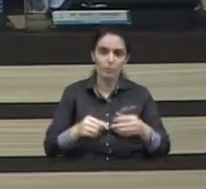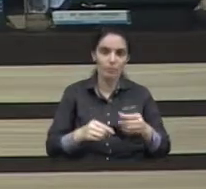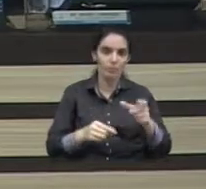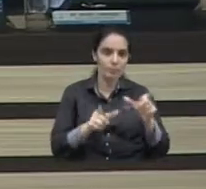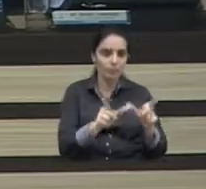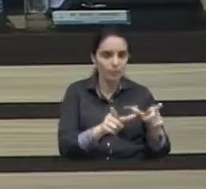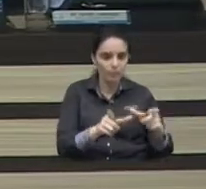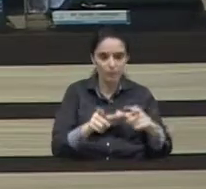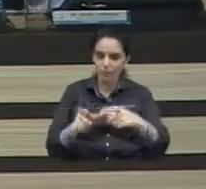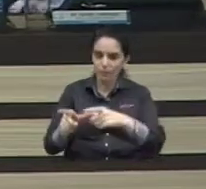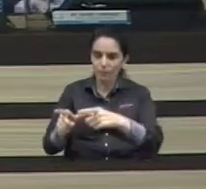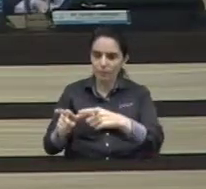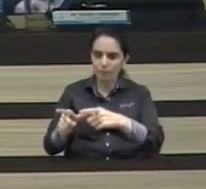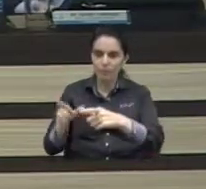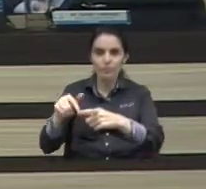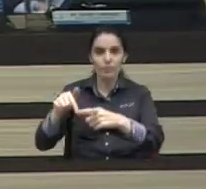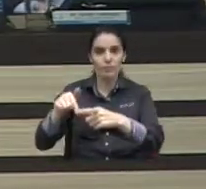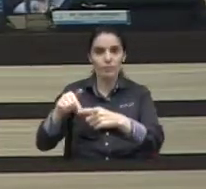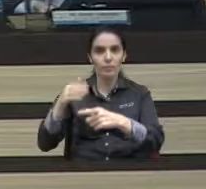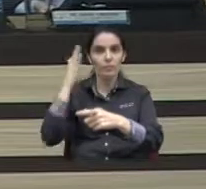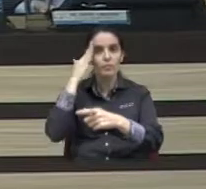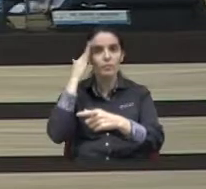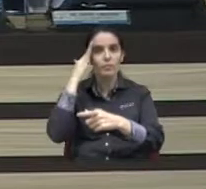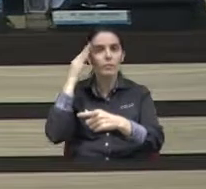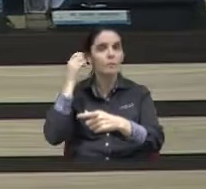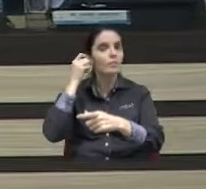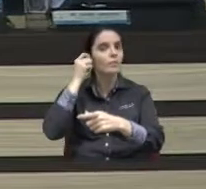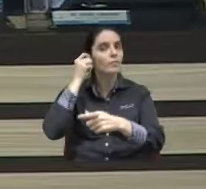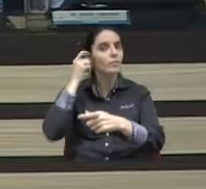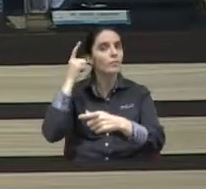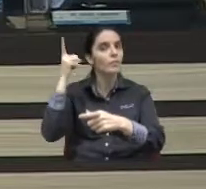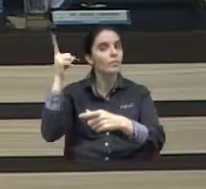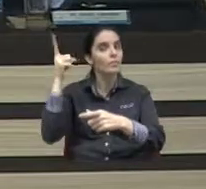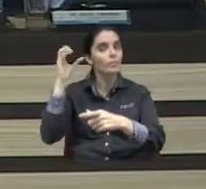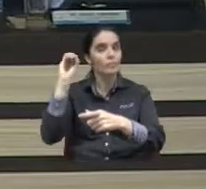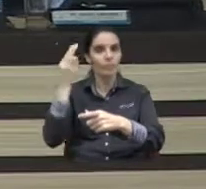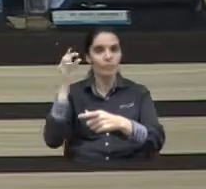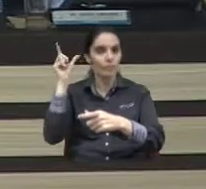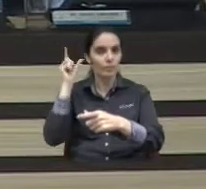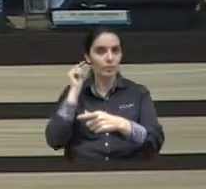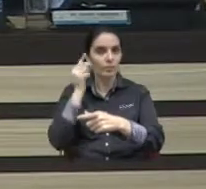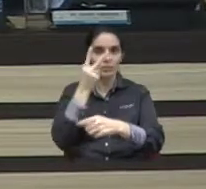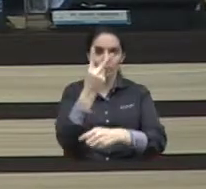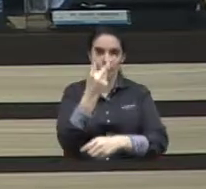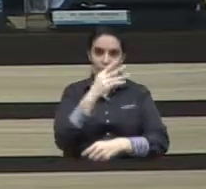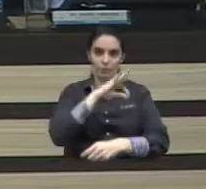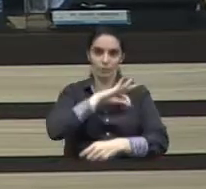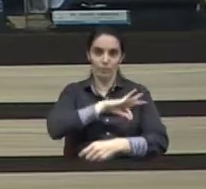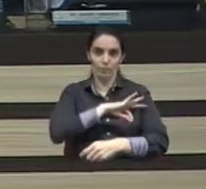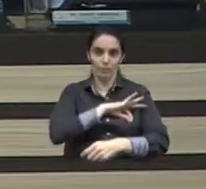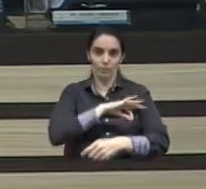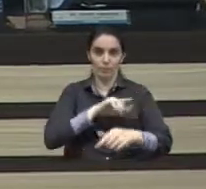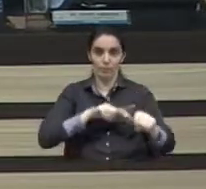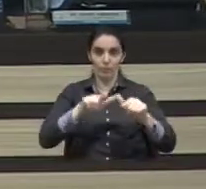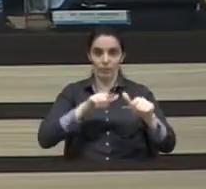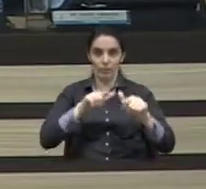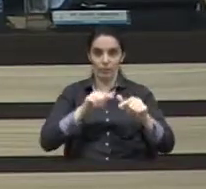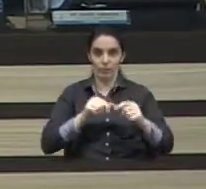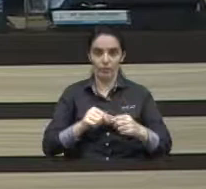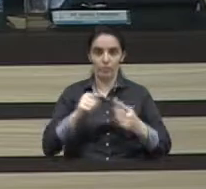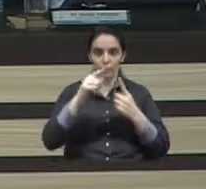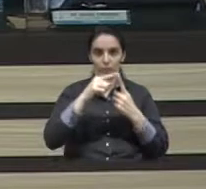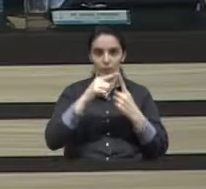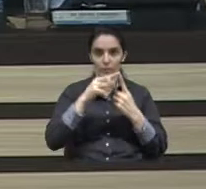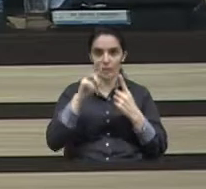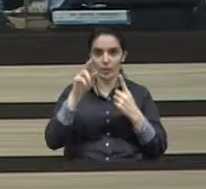aparelho. E para que são dois guardas civis municipais que trabalham, um deles é o GM